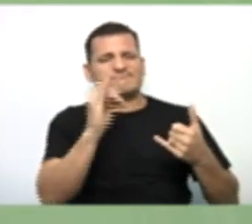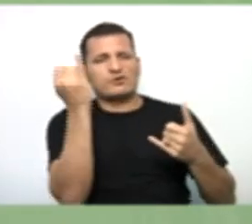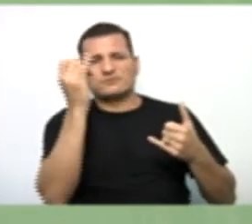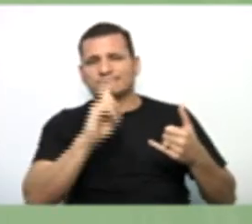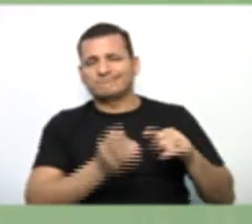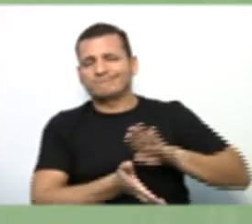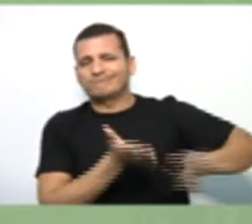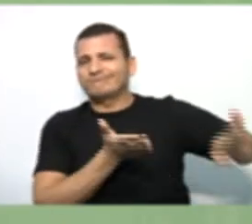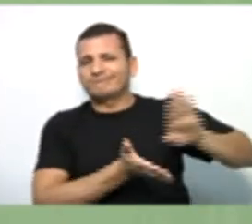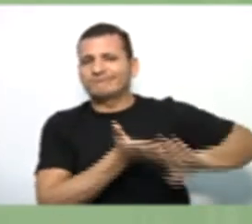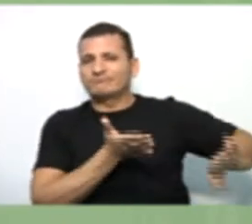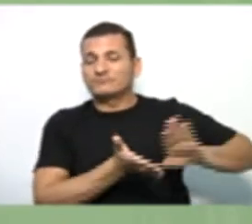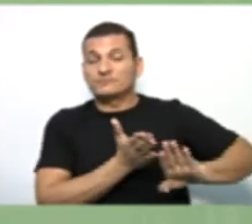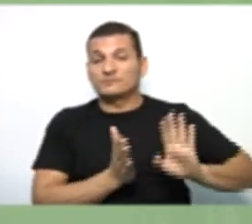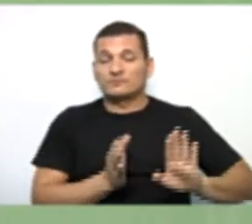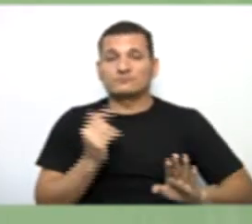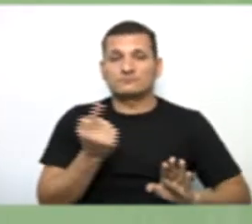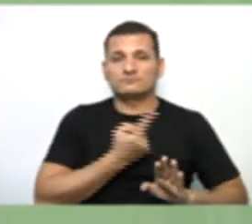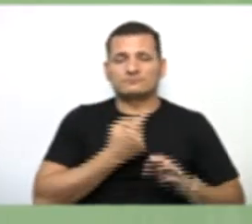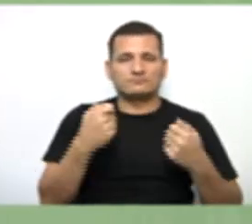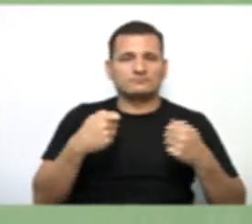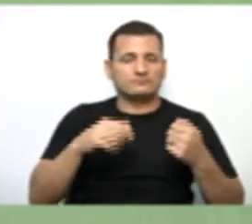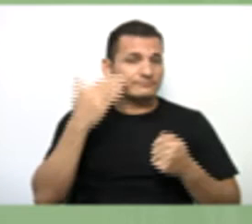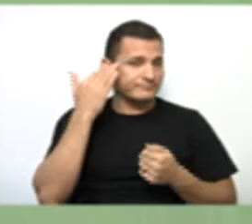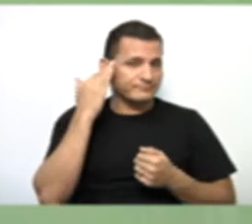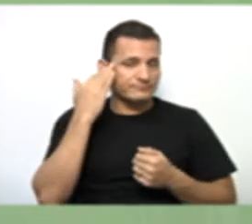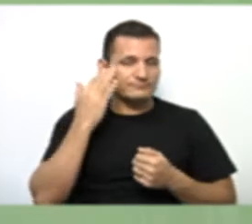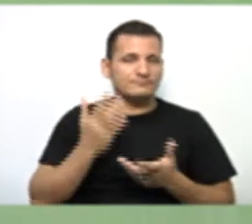Então, nós precisamos entender que muitas vezes